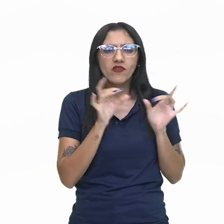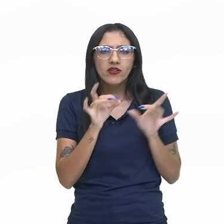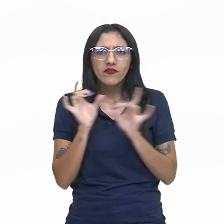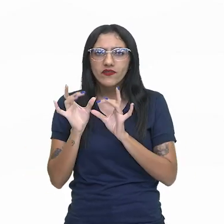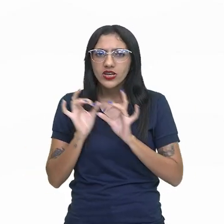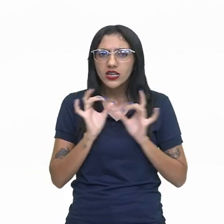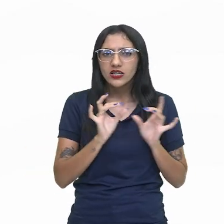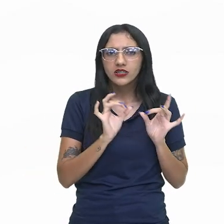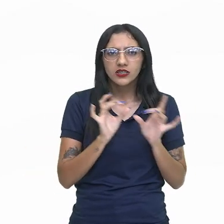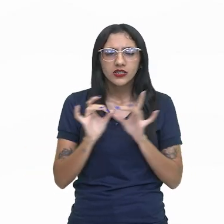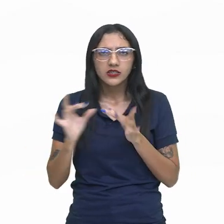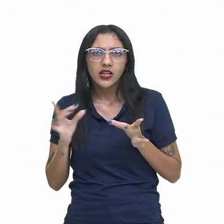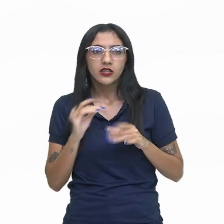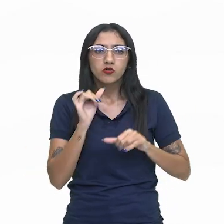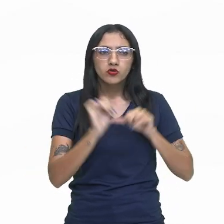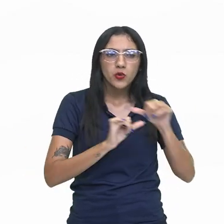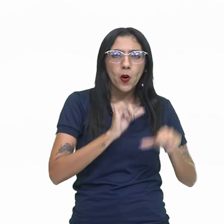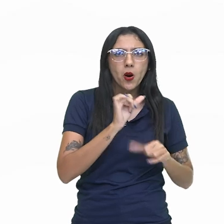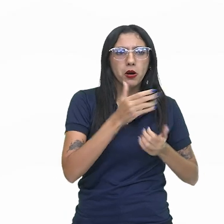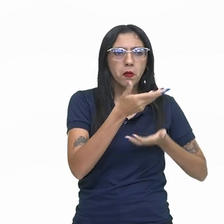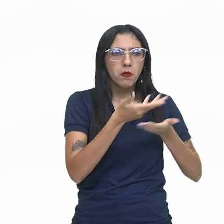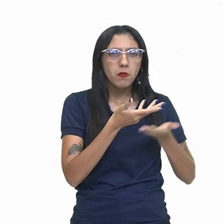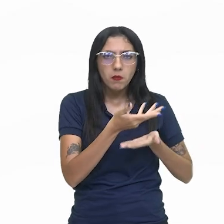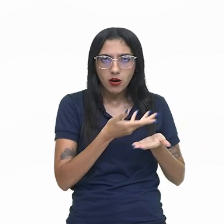venda, de trocas.